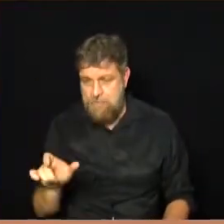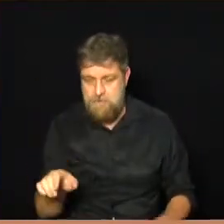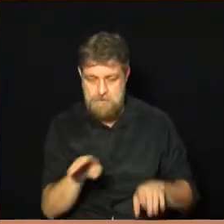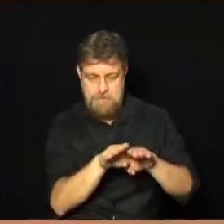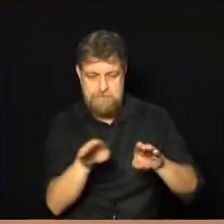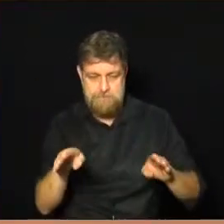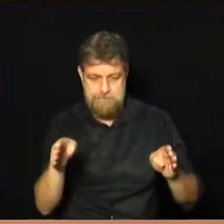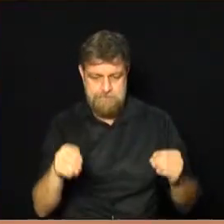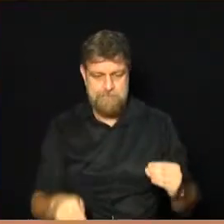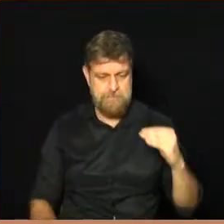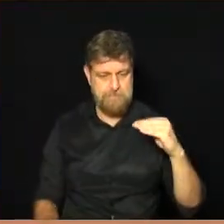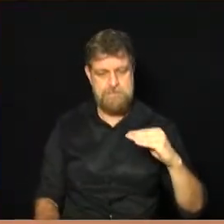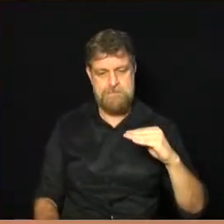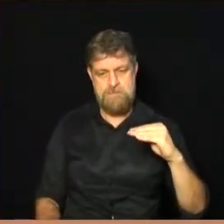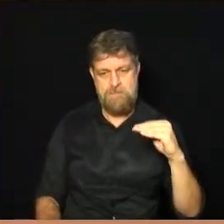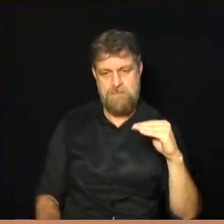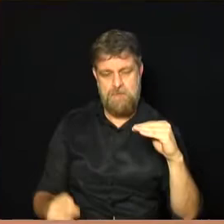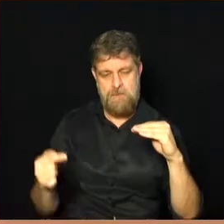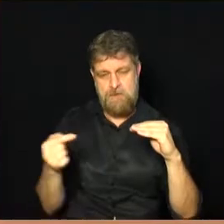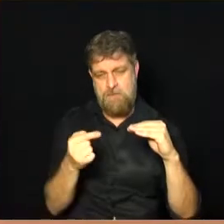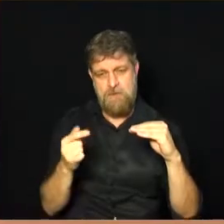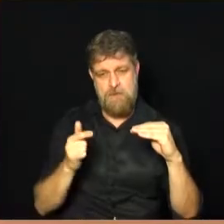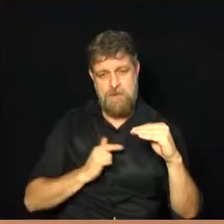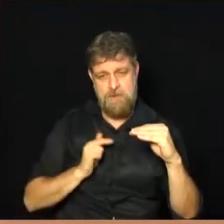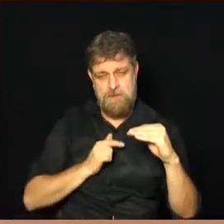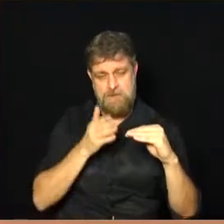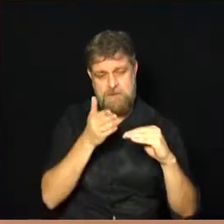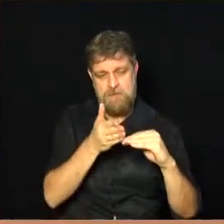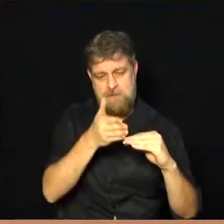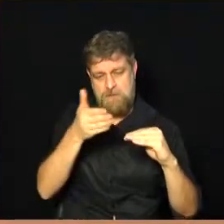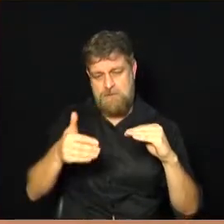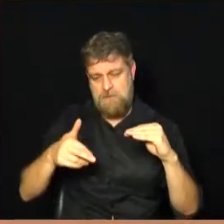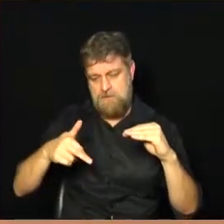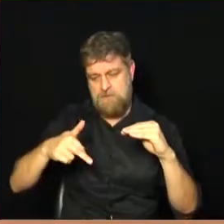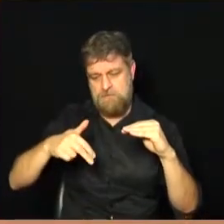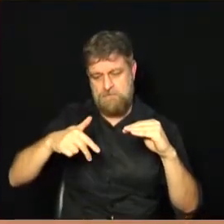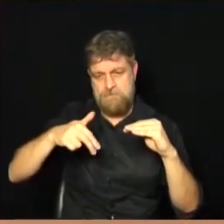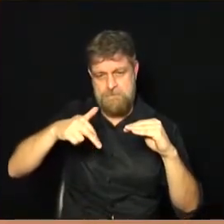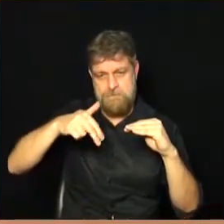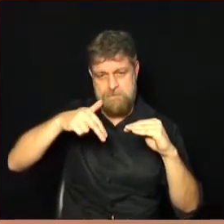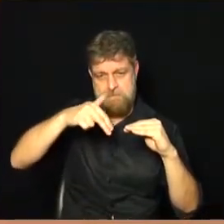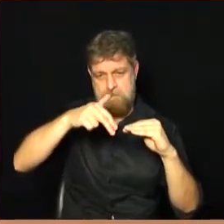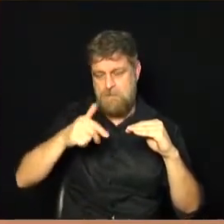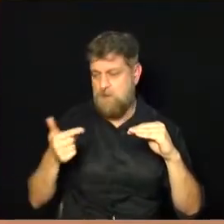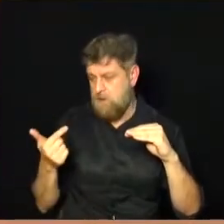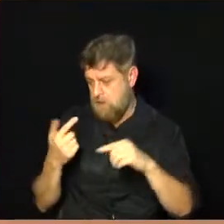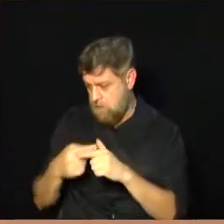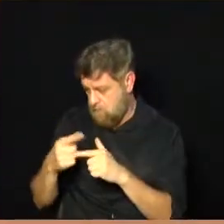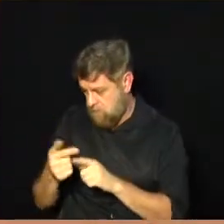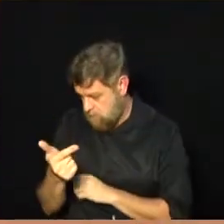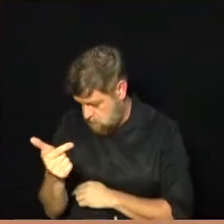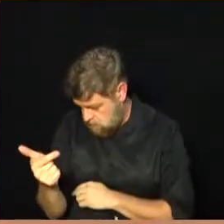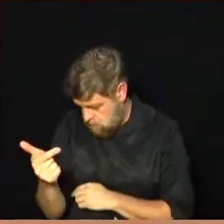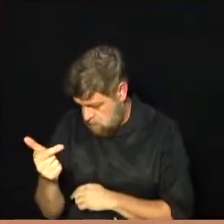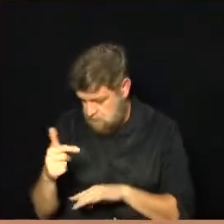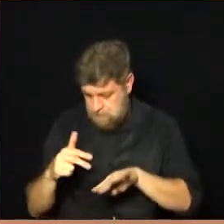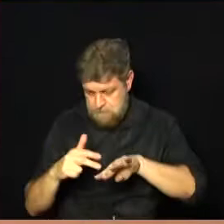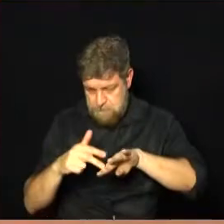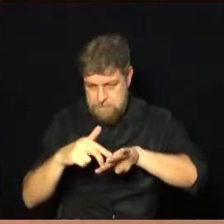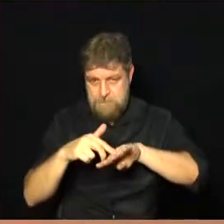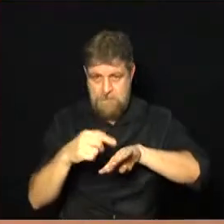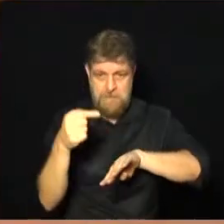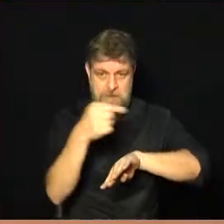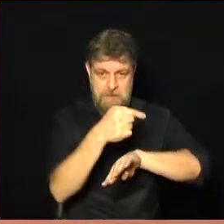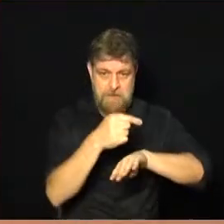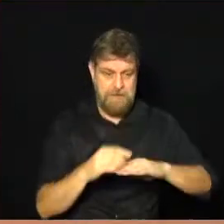as estações nossas, todas elas têm, de um lado, escada, que é para as pessoas que não têm nenhum problema para subir e descer a escada. Do outro